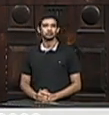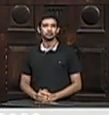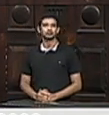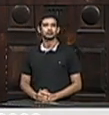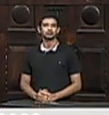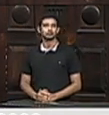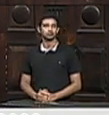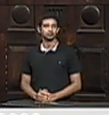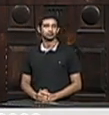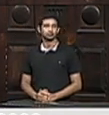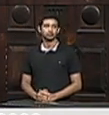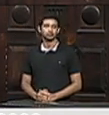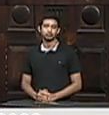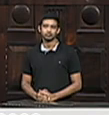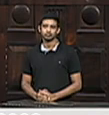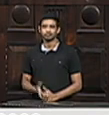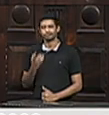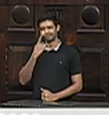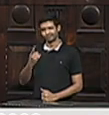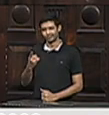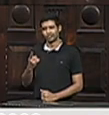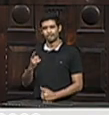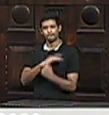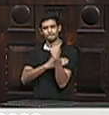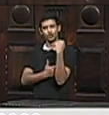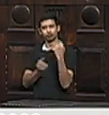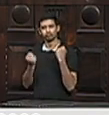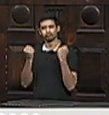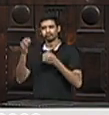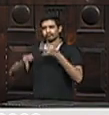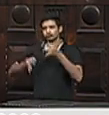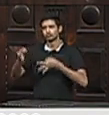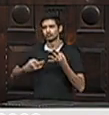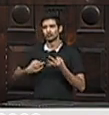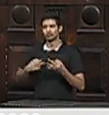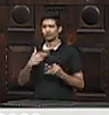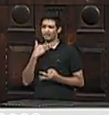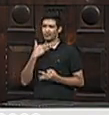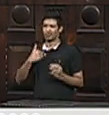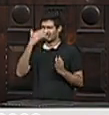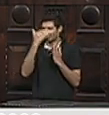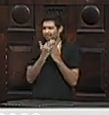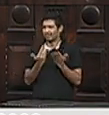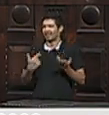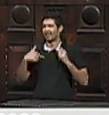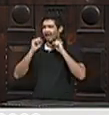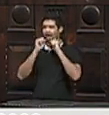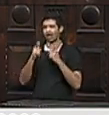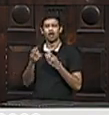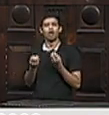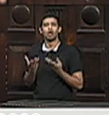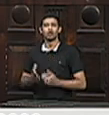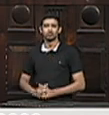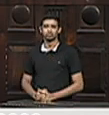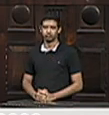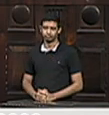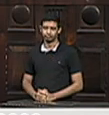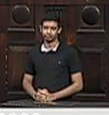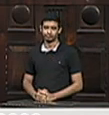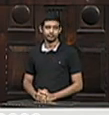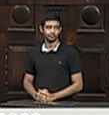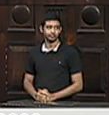dezembro, a mensagem sobre o piso regional do salário, que ele não tem encaminhado a esta casa ao longo dos últimos anos.